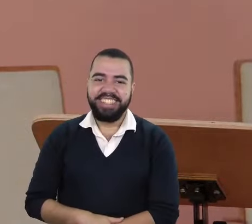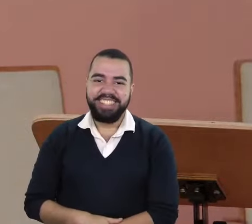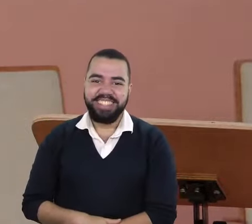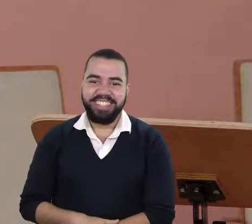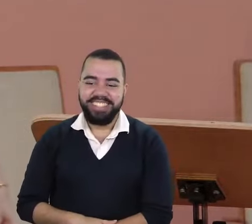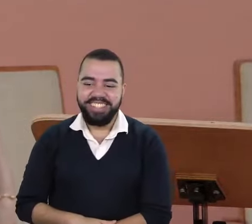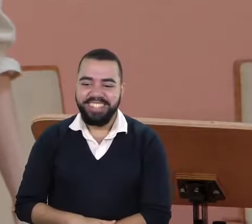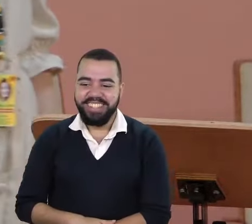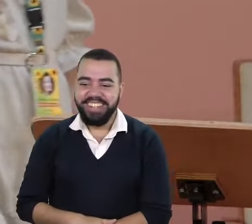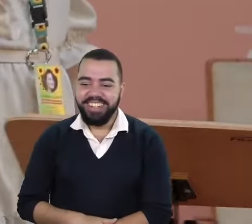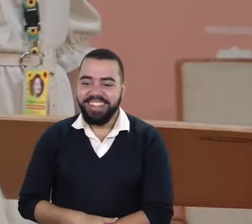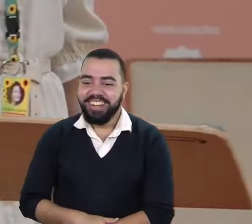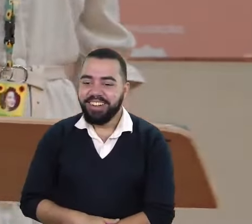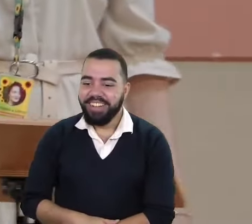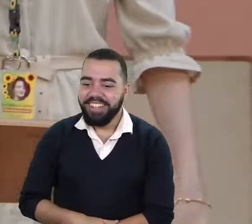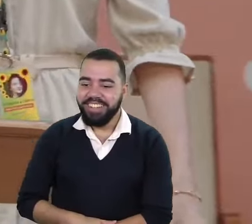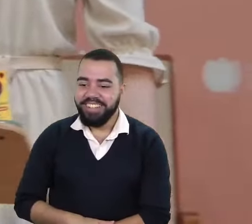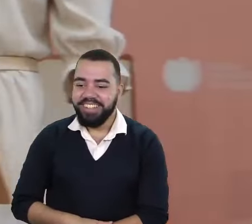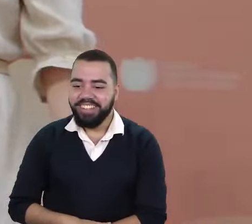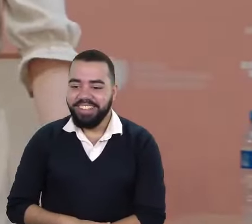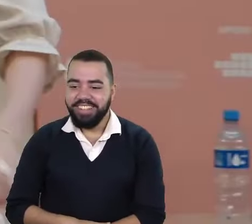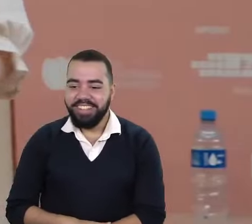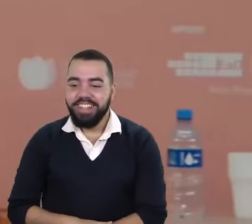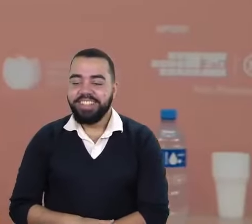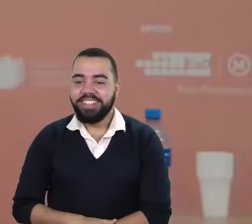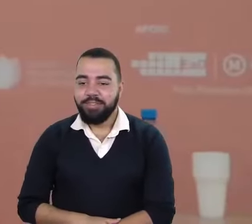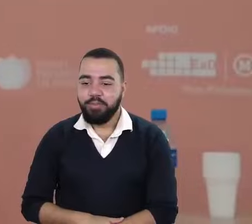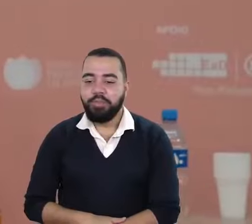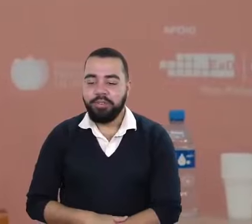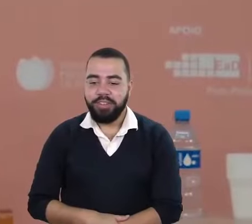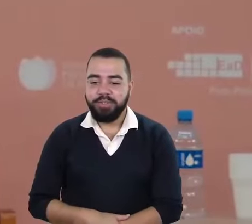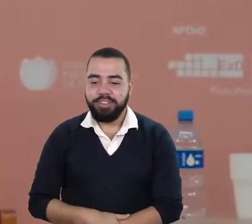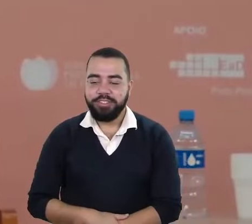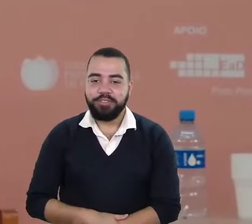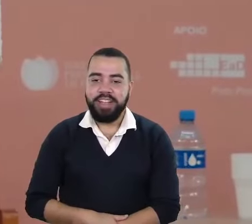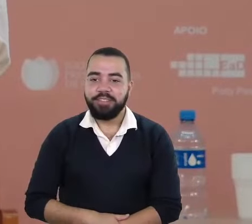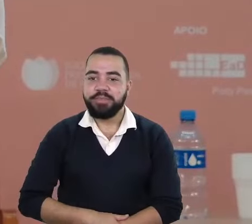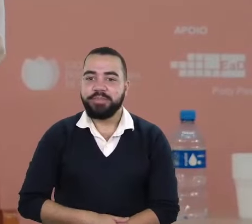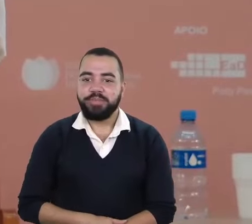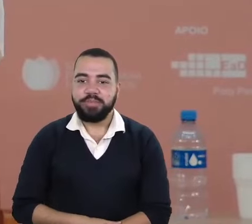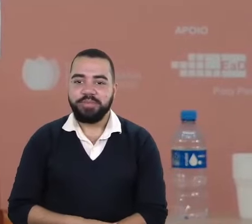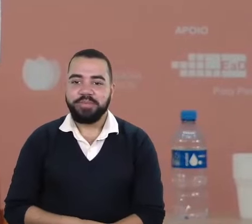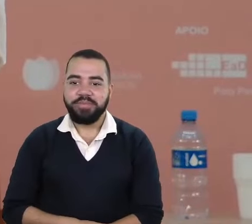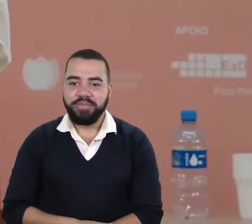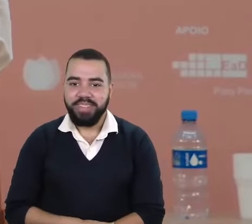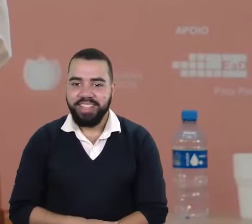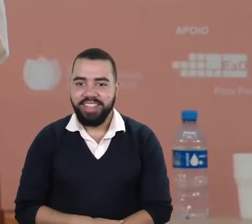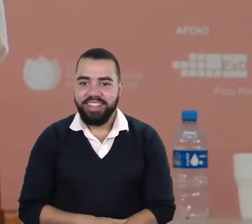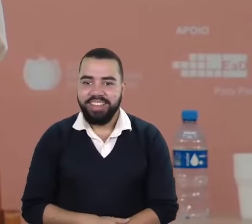Rosnava. Gostava não. Nem sempre fui. Aí eles falaram, né? Tudo tem seu tempo, amiga. Tudo tem seu